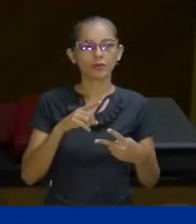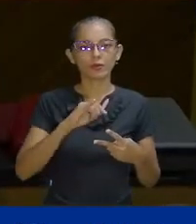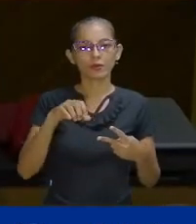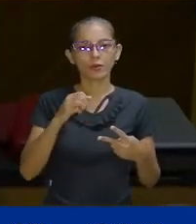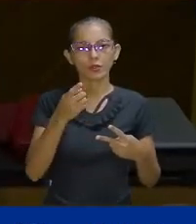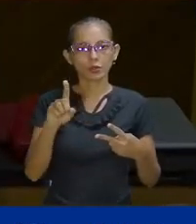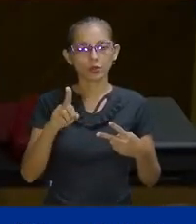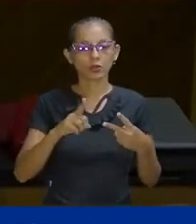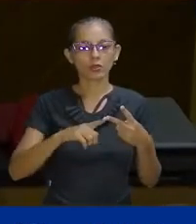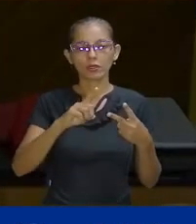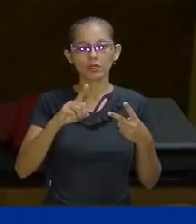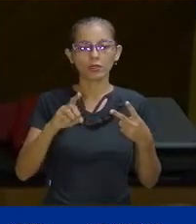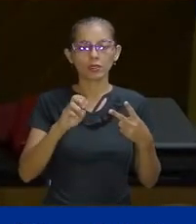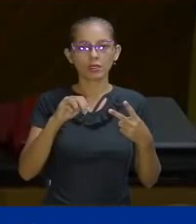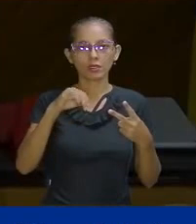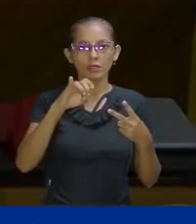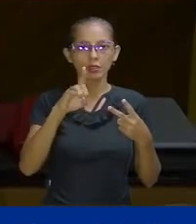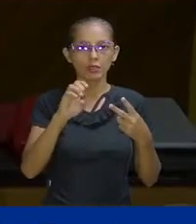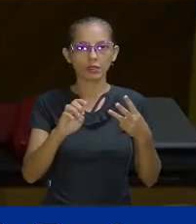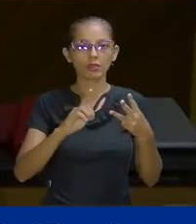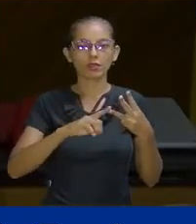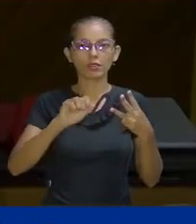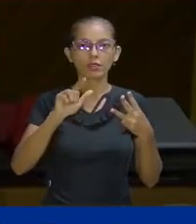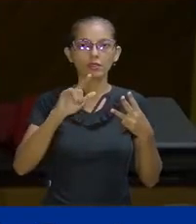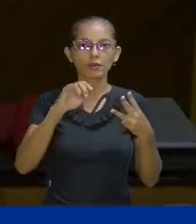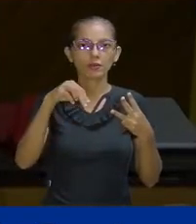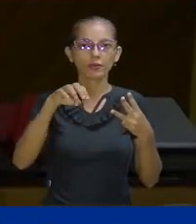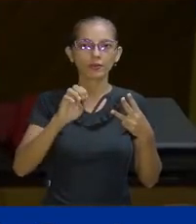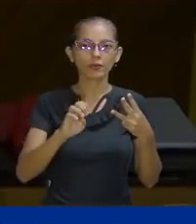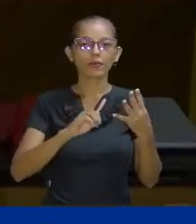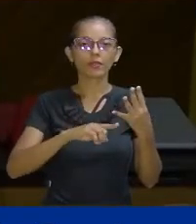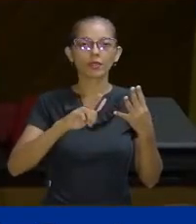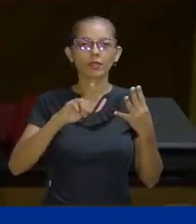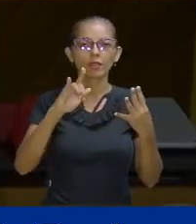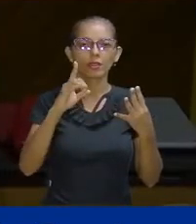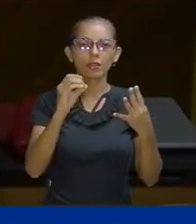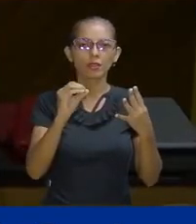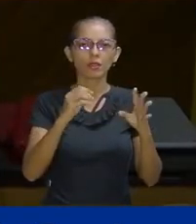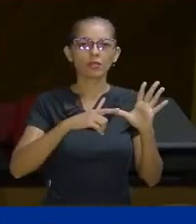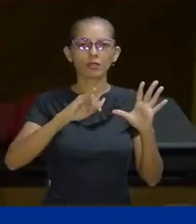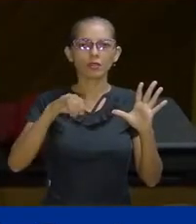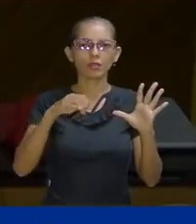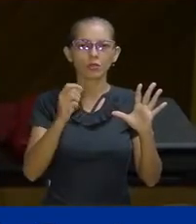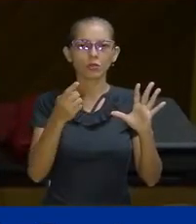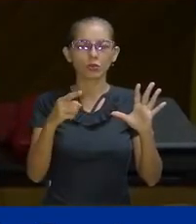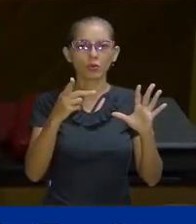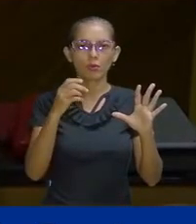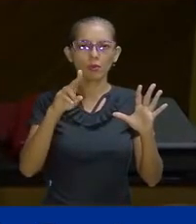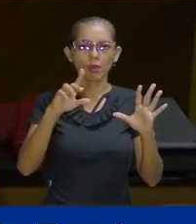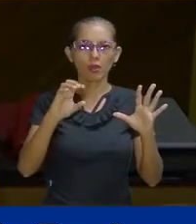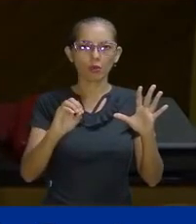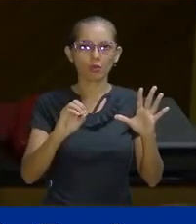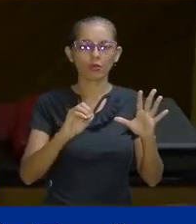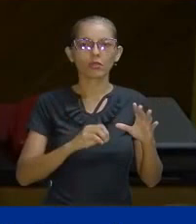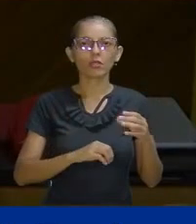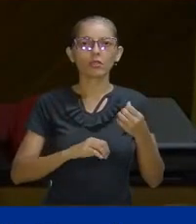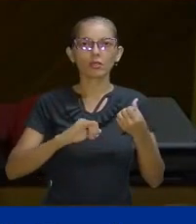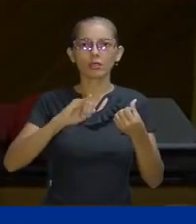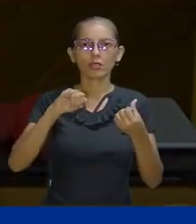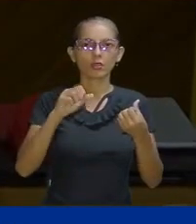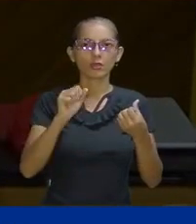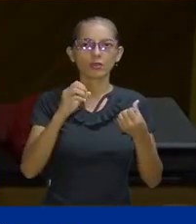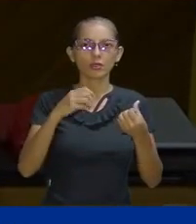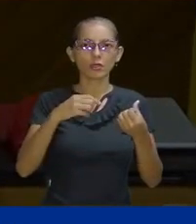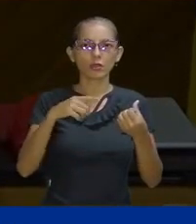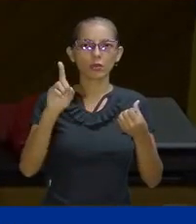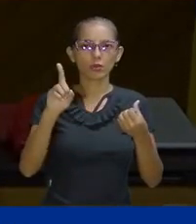Silva Costa, Aline Cristiane Teixeira da Silva, Gildo Moraes de Souza, João Paulo Coelho Ferreira, Jacó